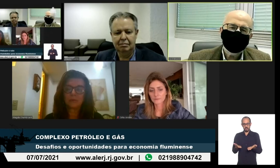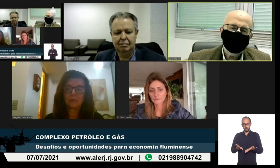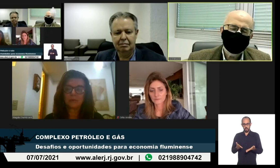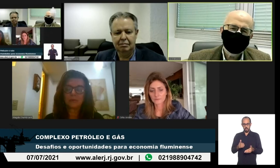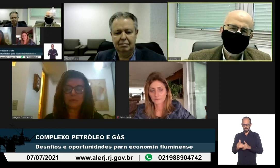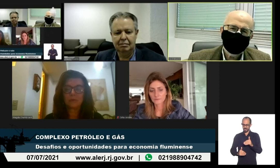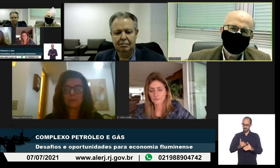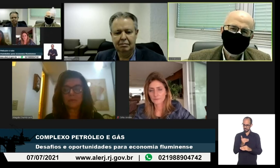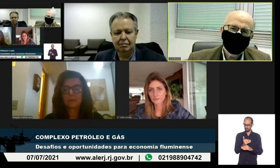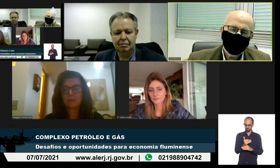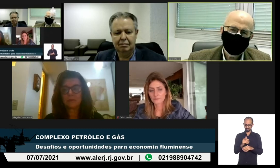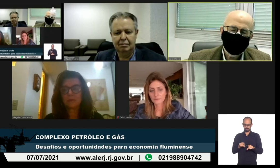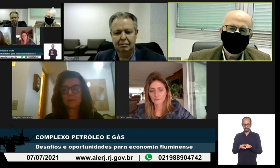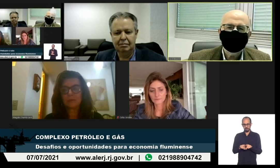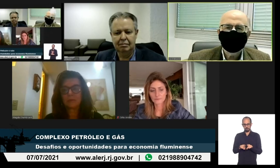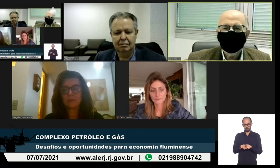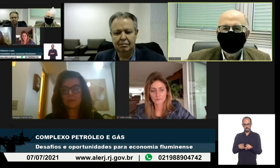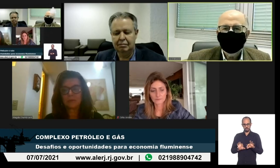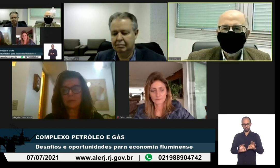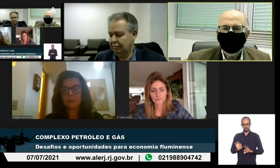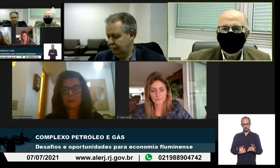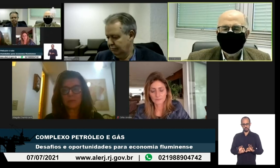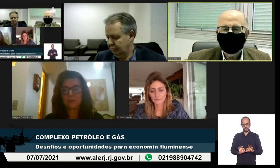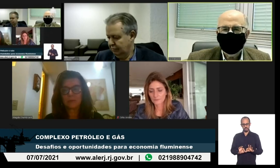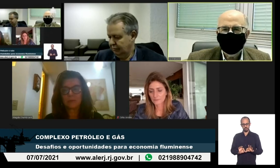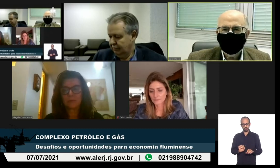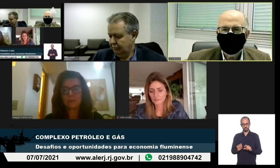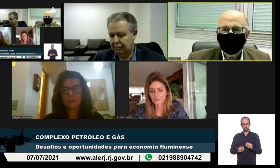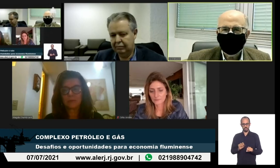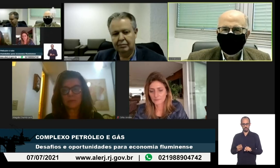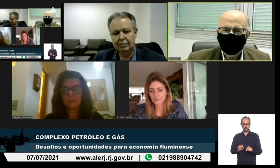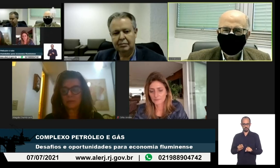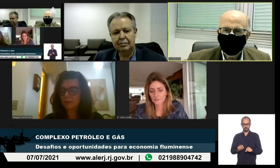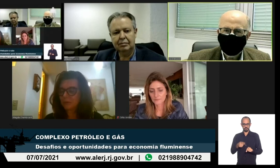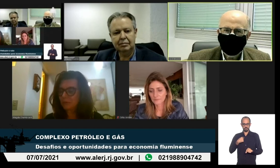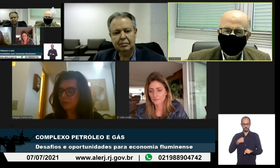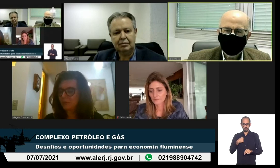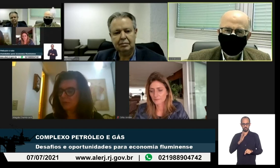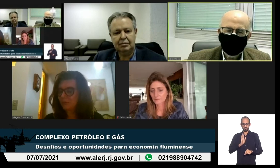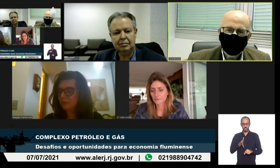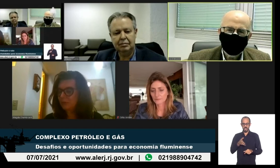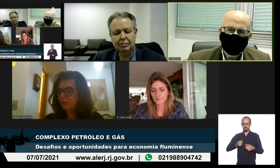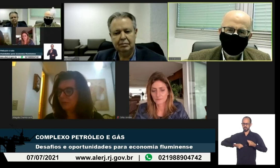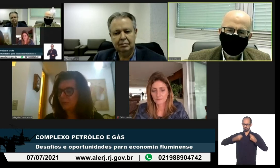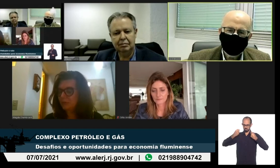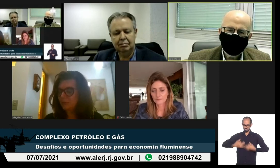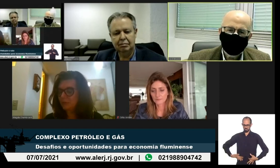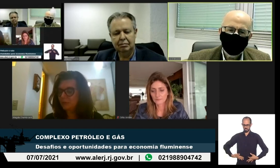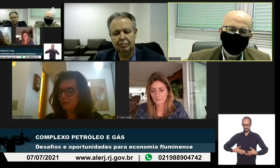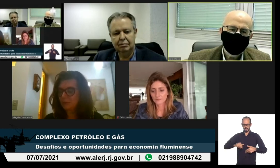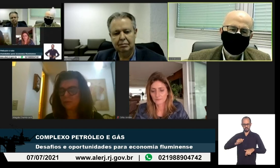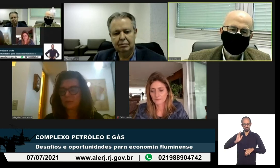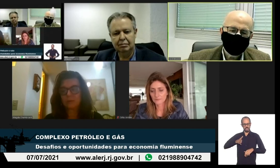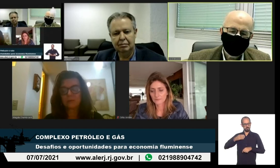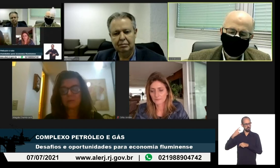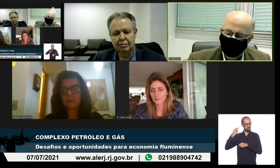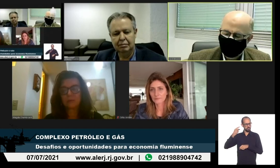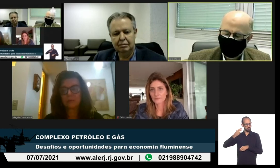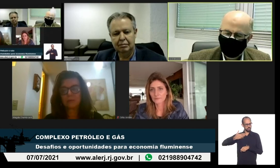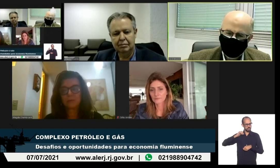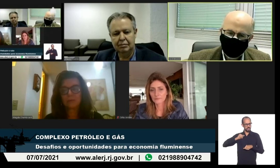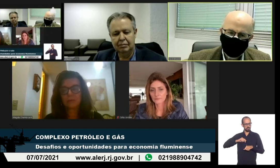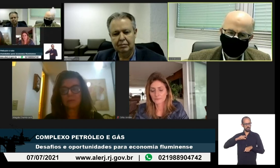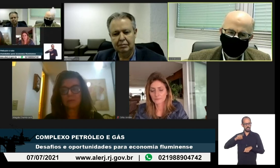e abraçando um projeto que eu já venho discutindo há algum tempo e acho essencial para o nosso